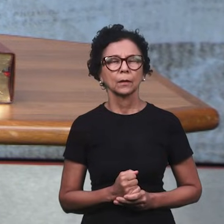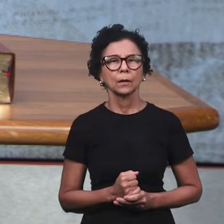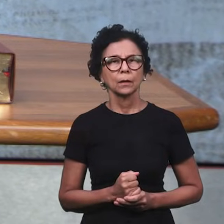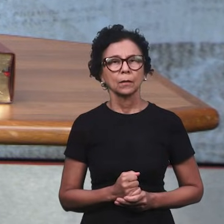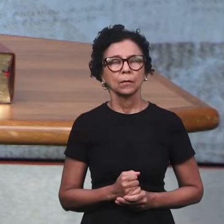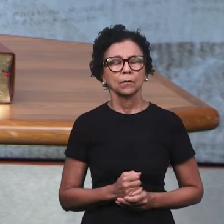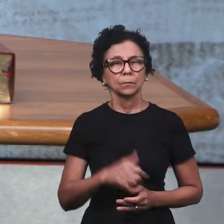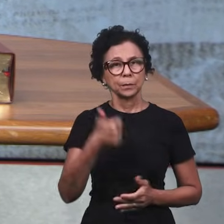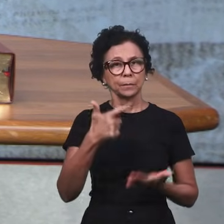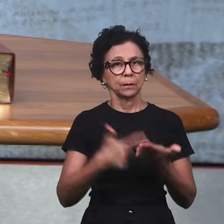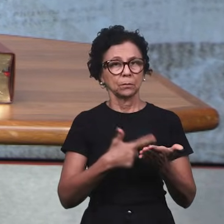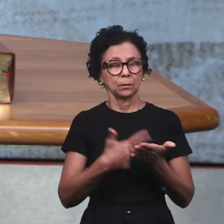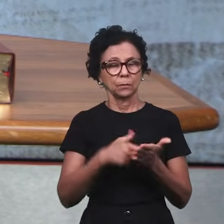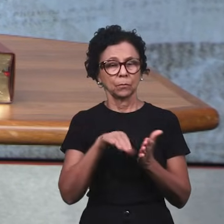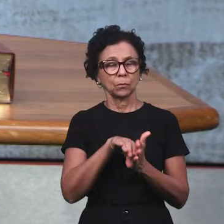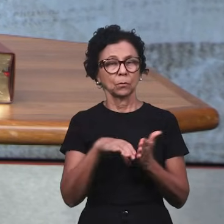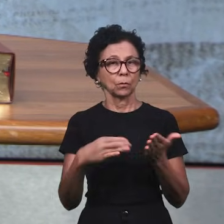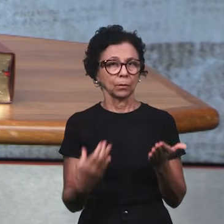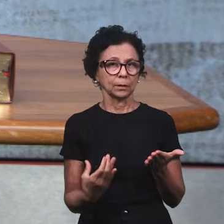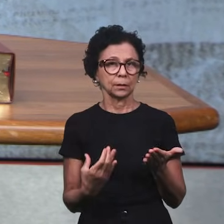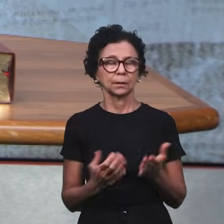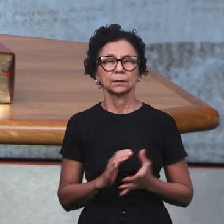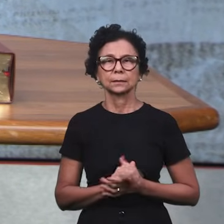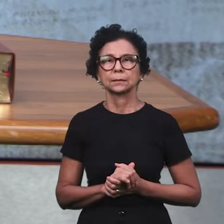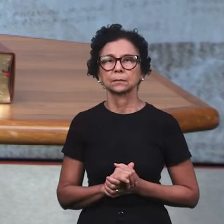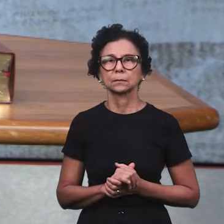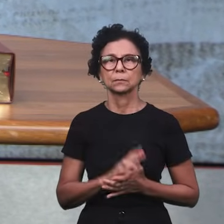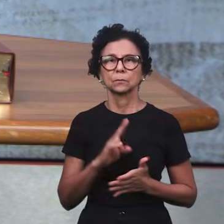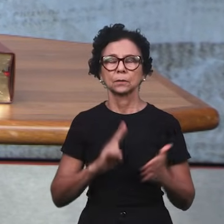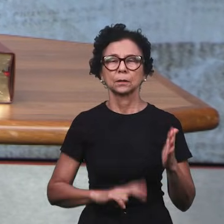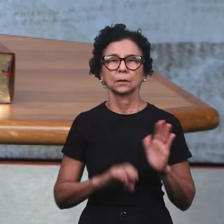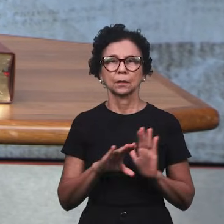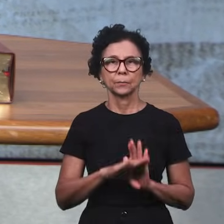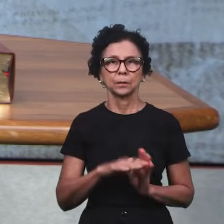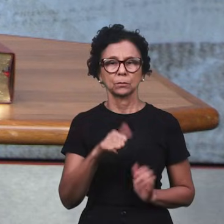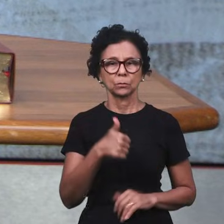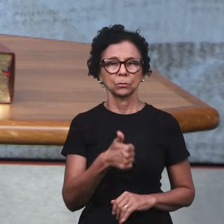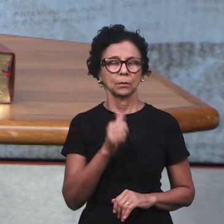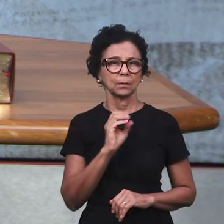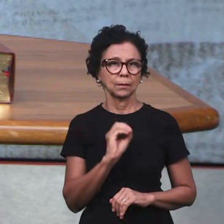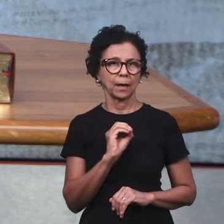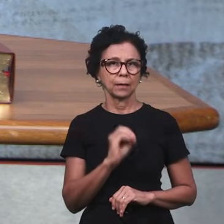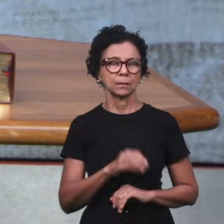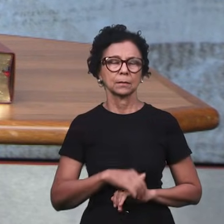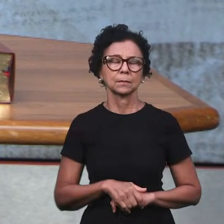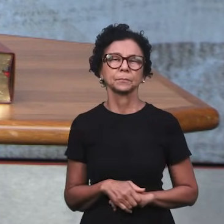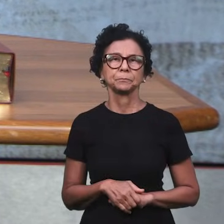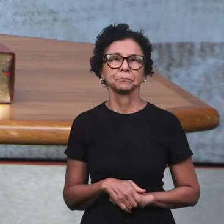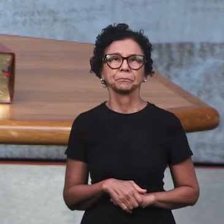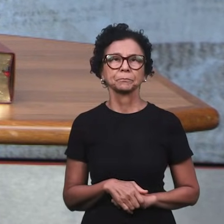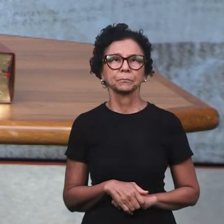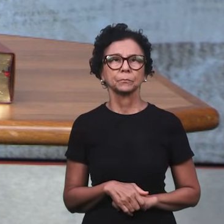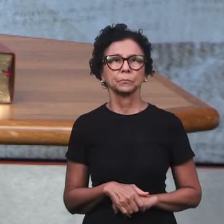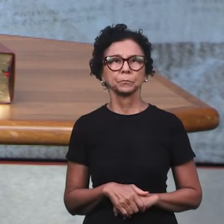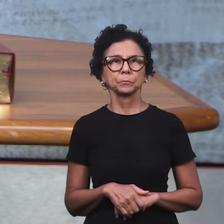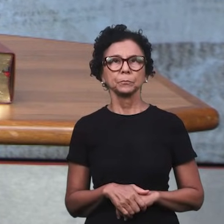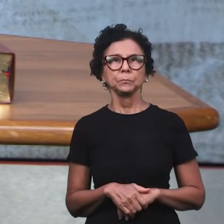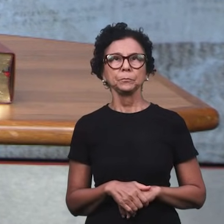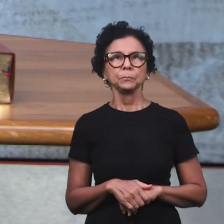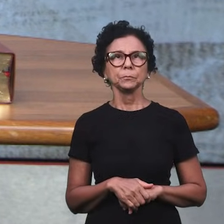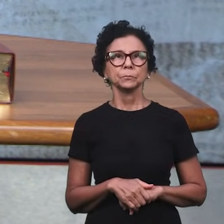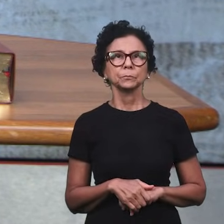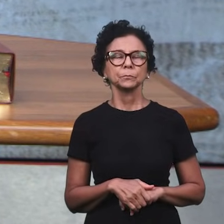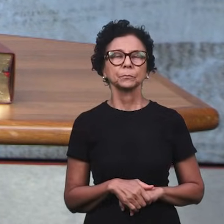primeiro livro das Crônicas e hoje vamos ler o capítulo 10. Primeiro livro das Crônicas,